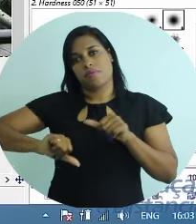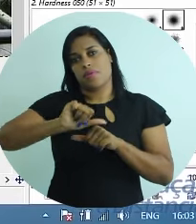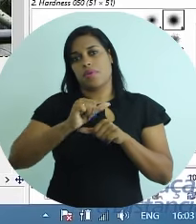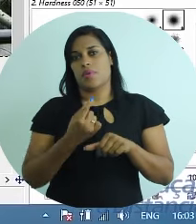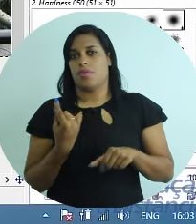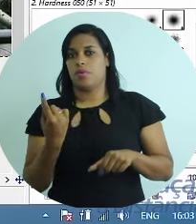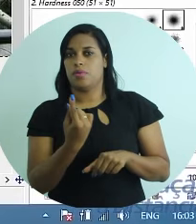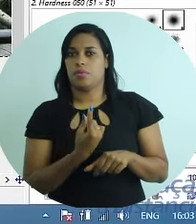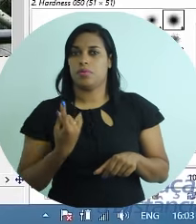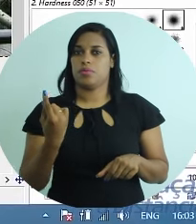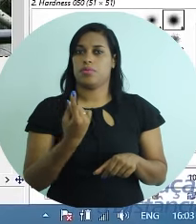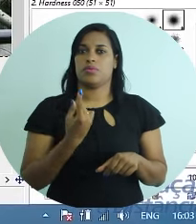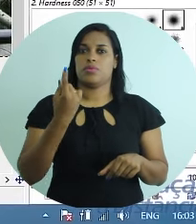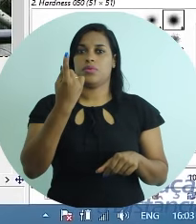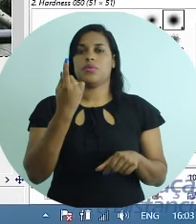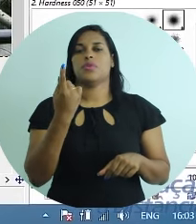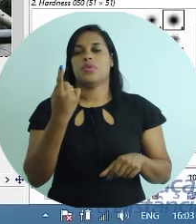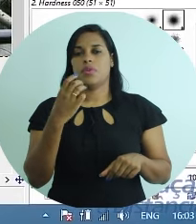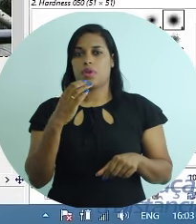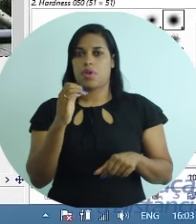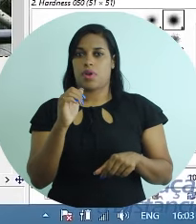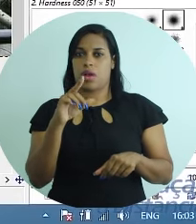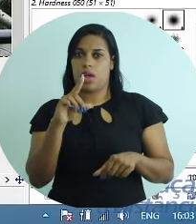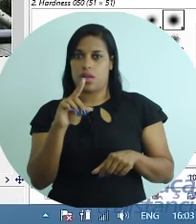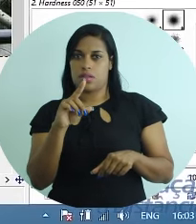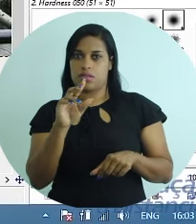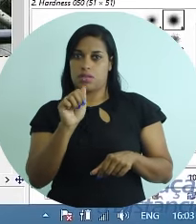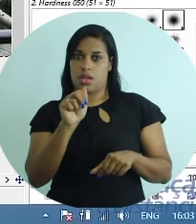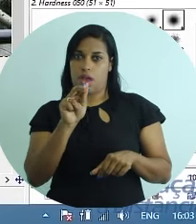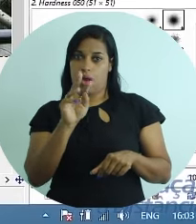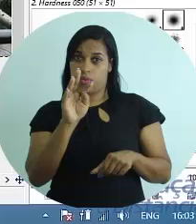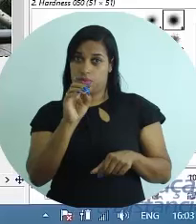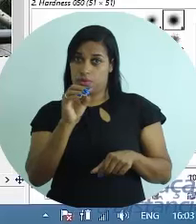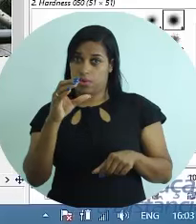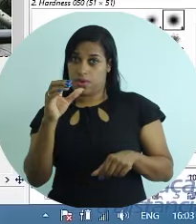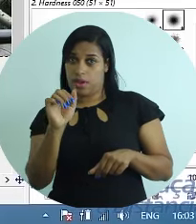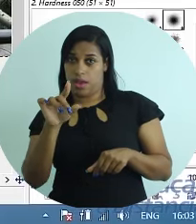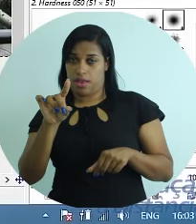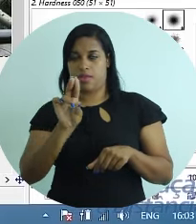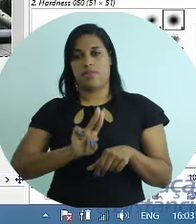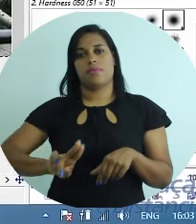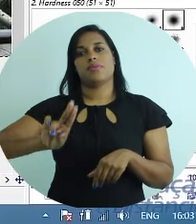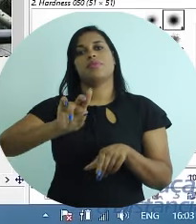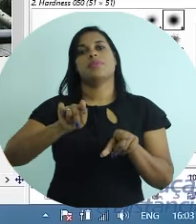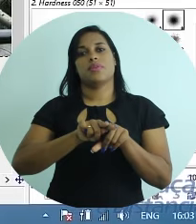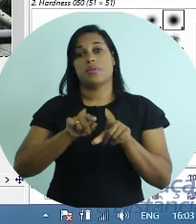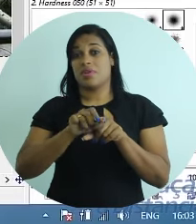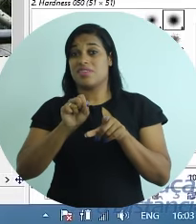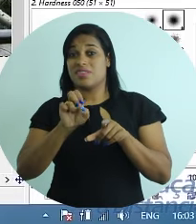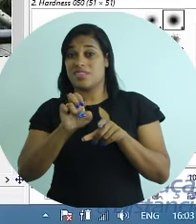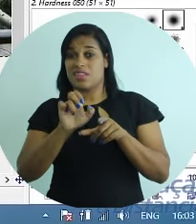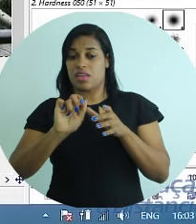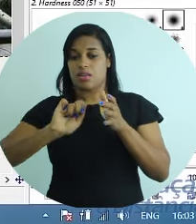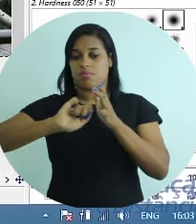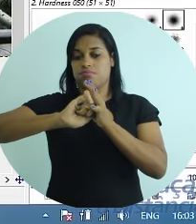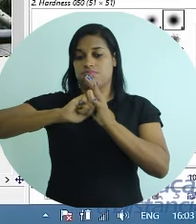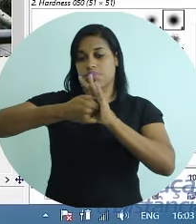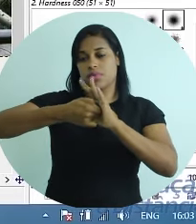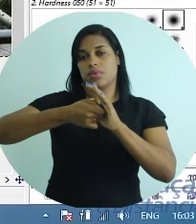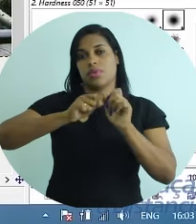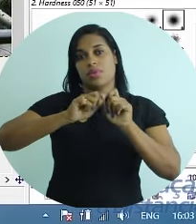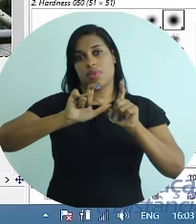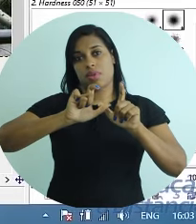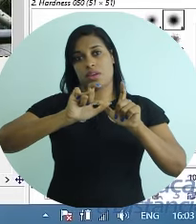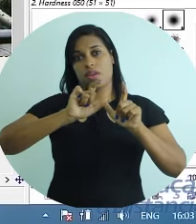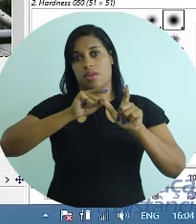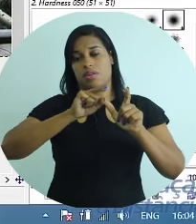altura de maneira automática. quê? Para manter a mesma proporção. Se esse cadeadozinho aqui estiver ligado,